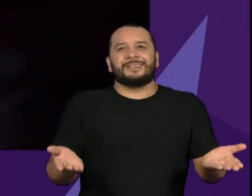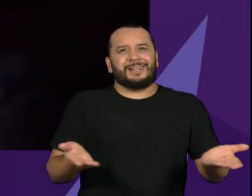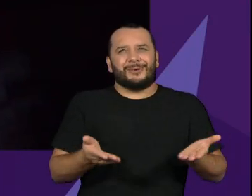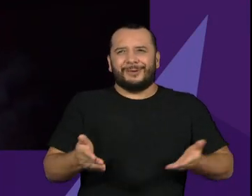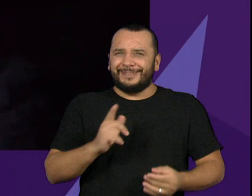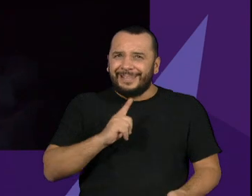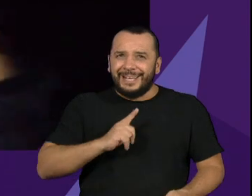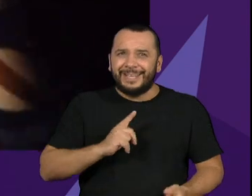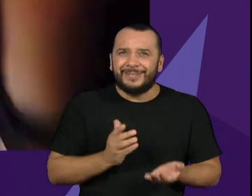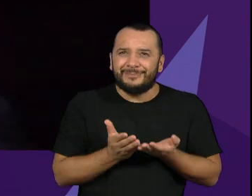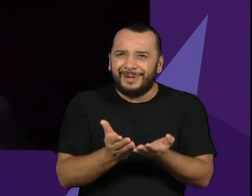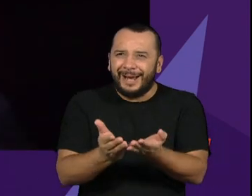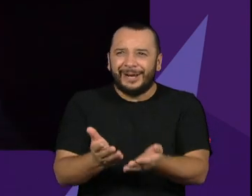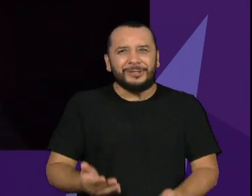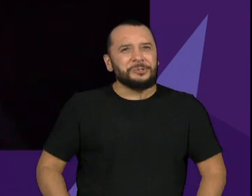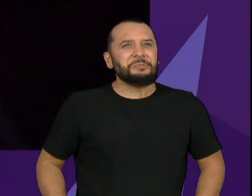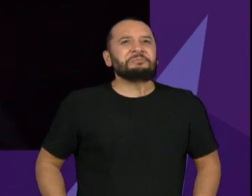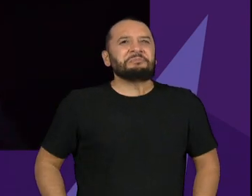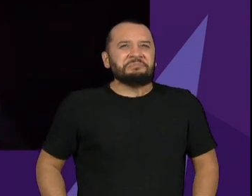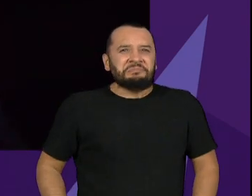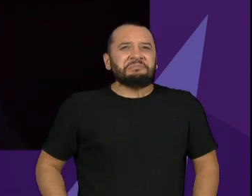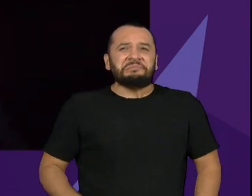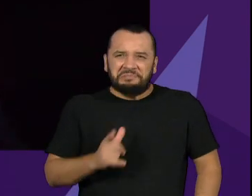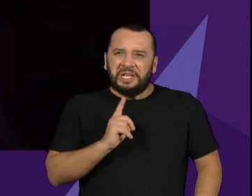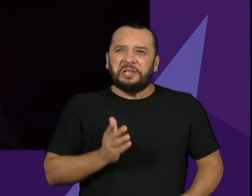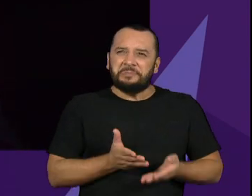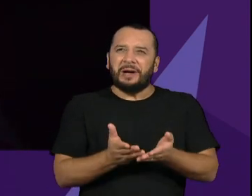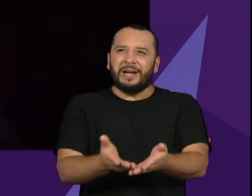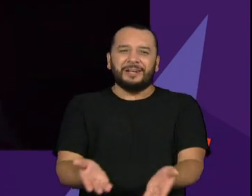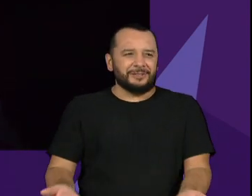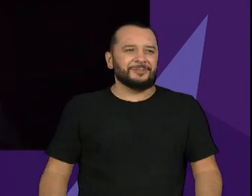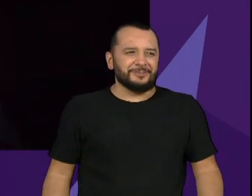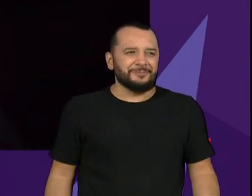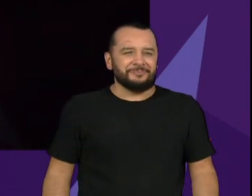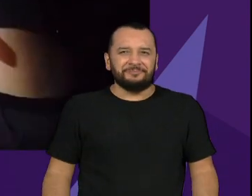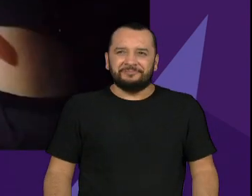Será? Eu tenho um barco?